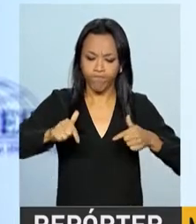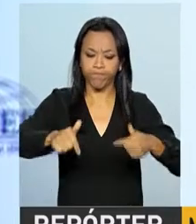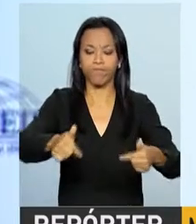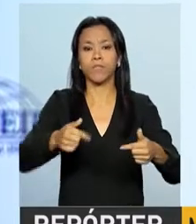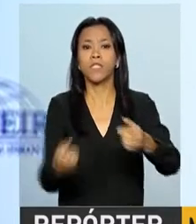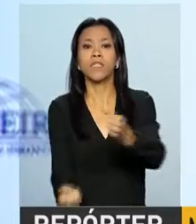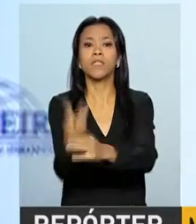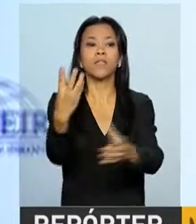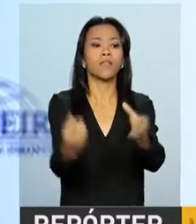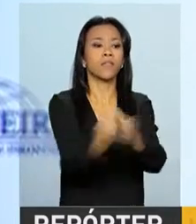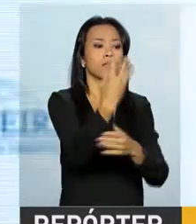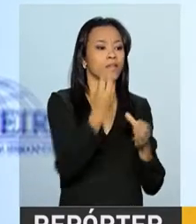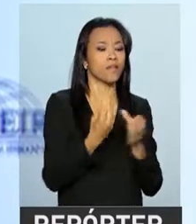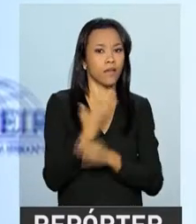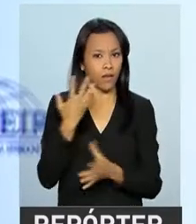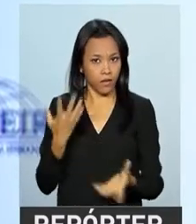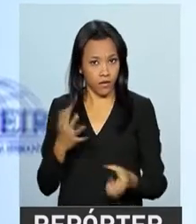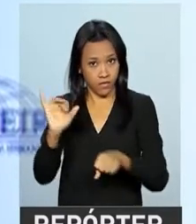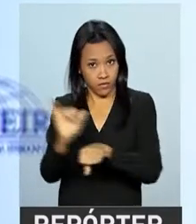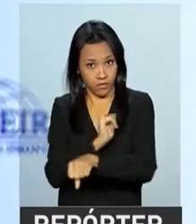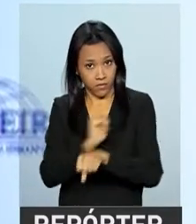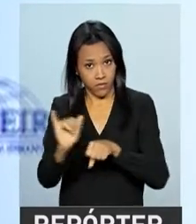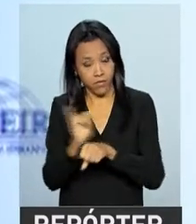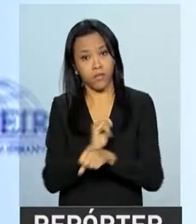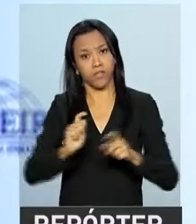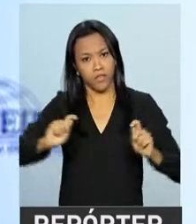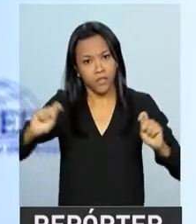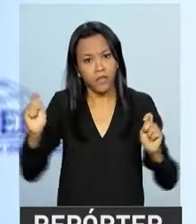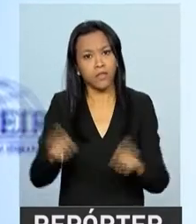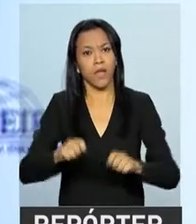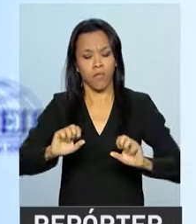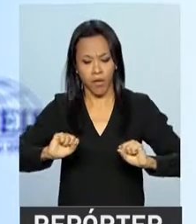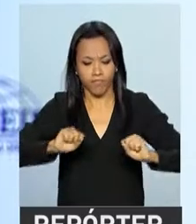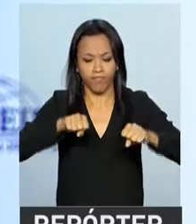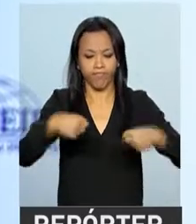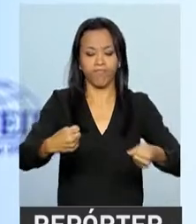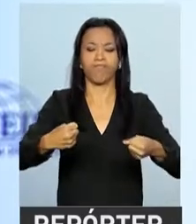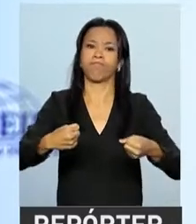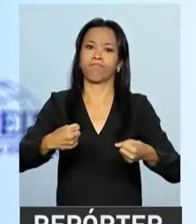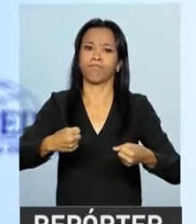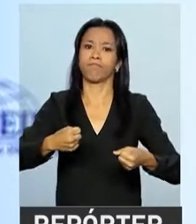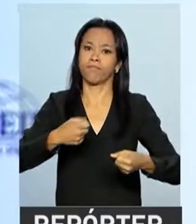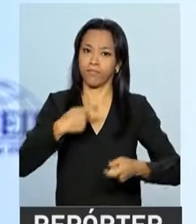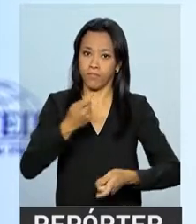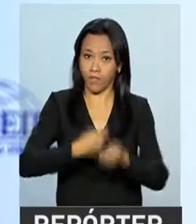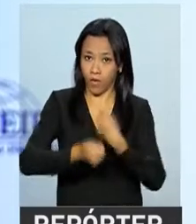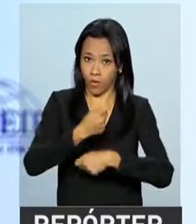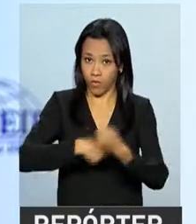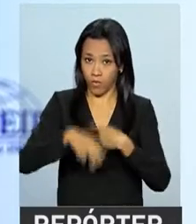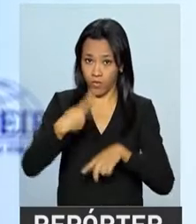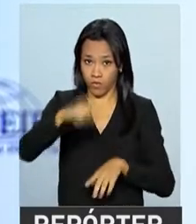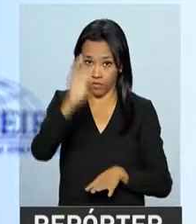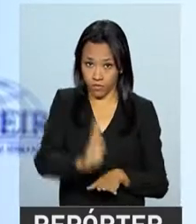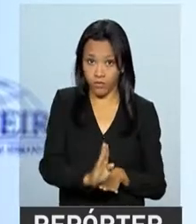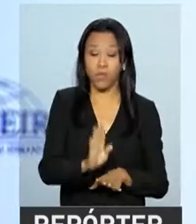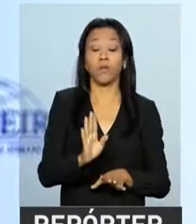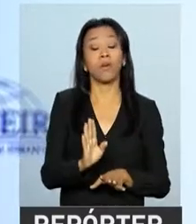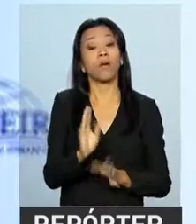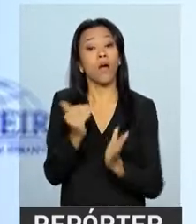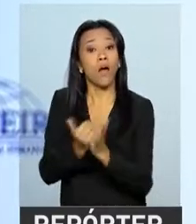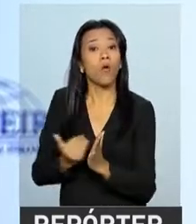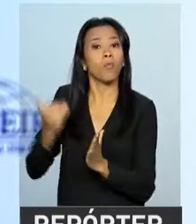de condições que garantam a retomada de um crescimento sustentável, com o aumento